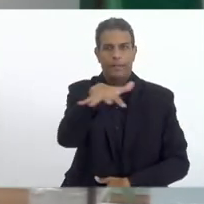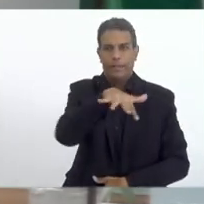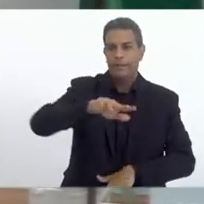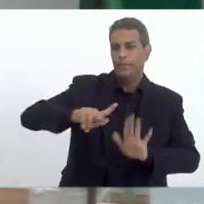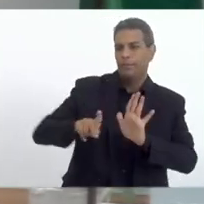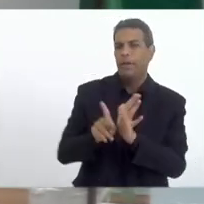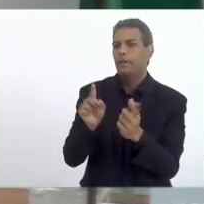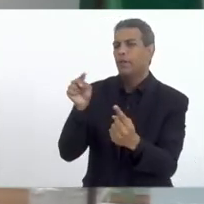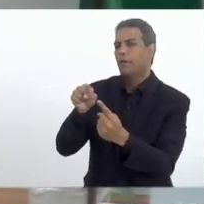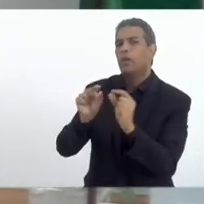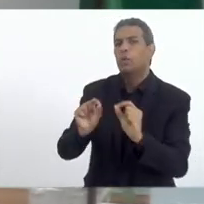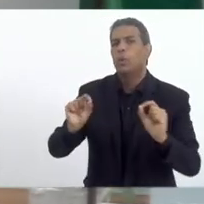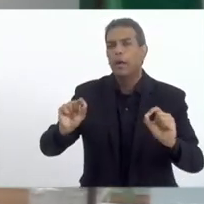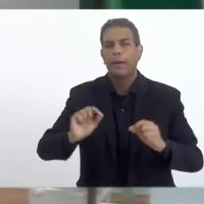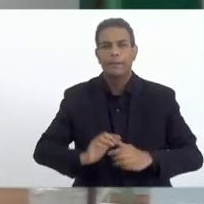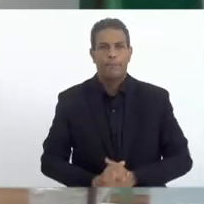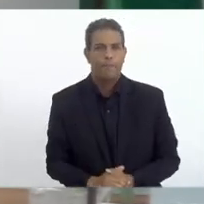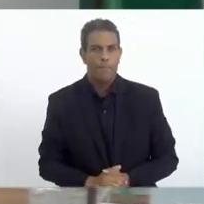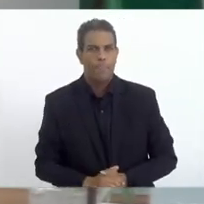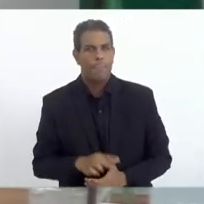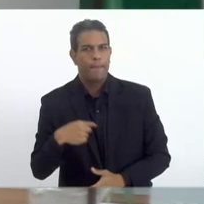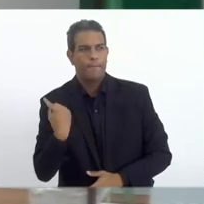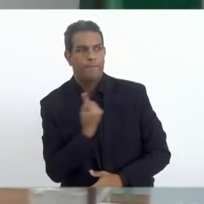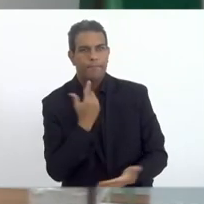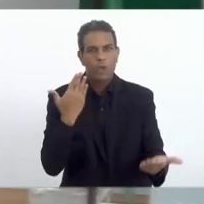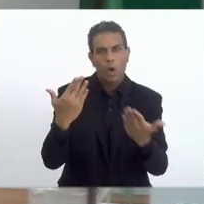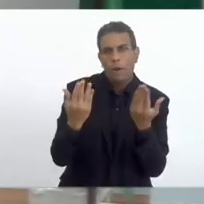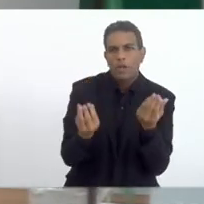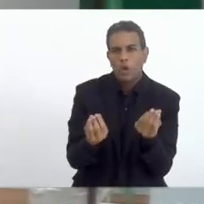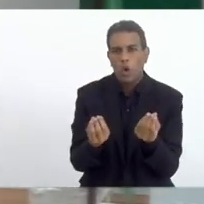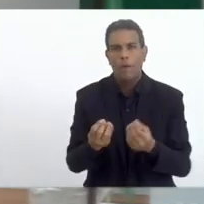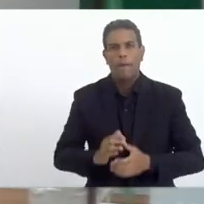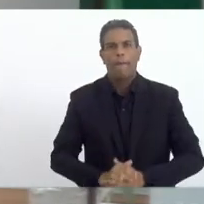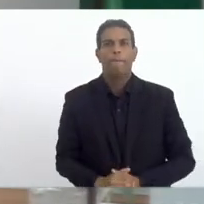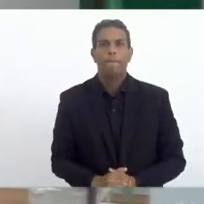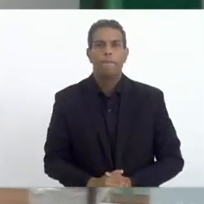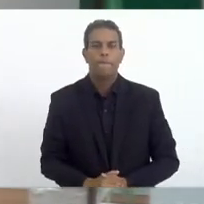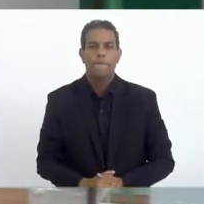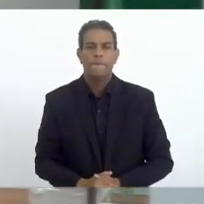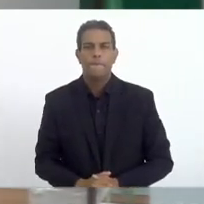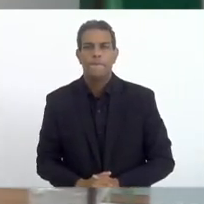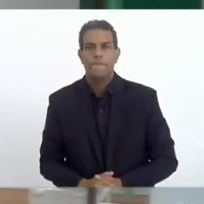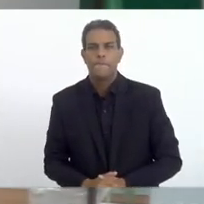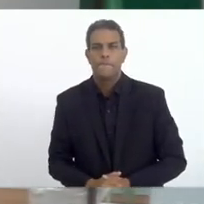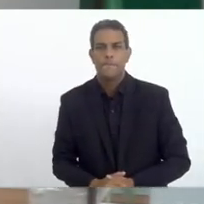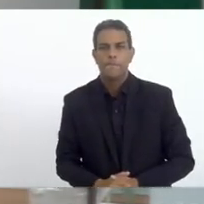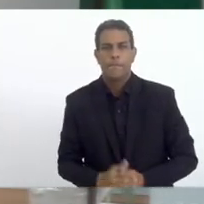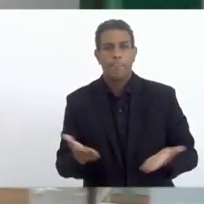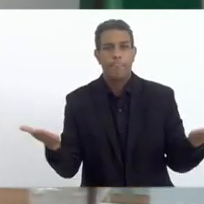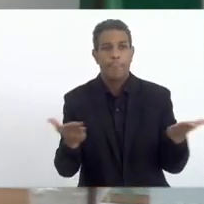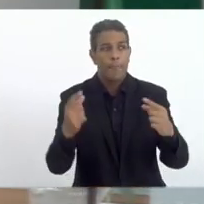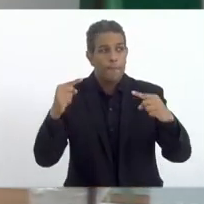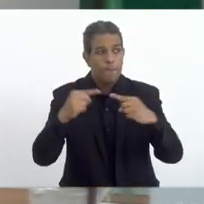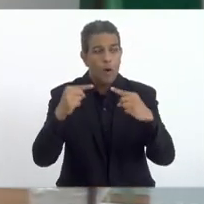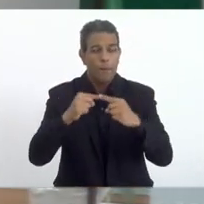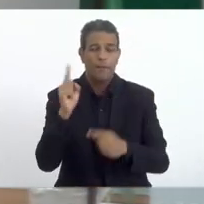por que são relevantes? Essa é a minha argumentação. Nós estamos em crise